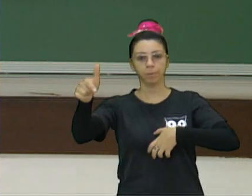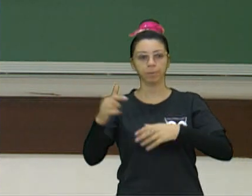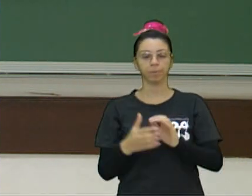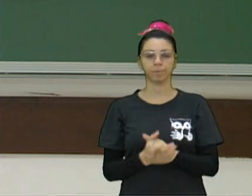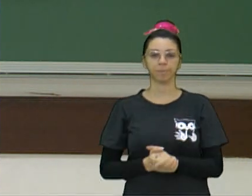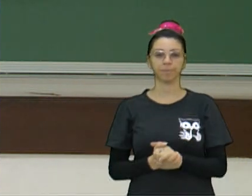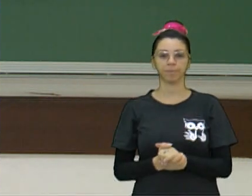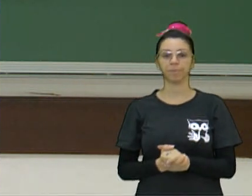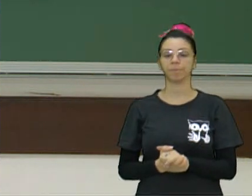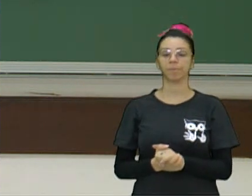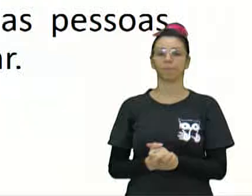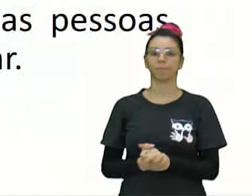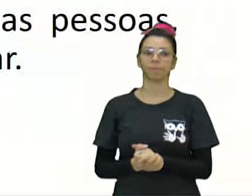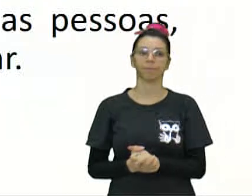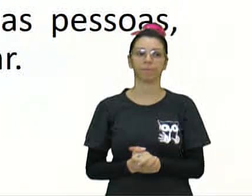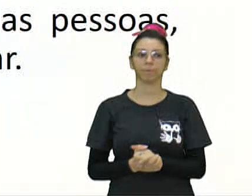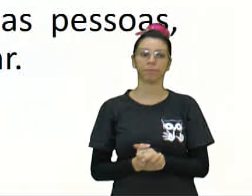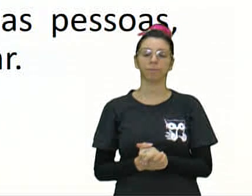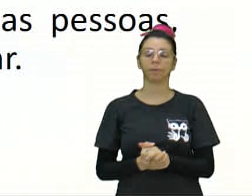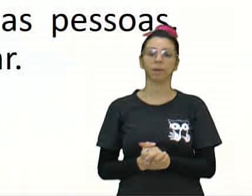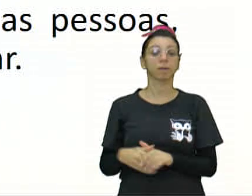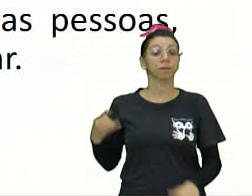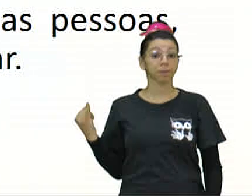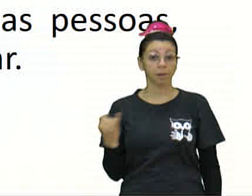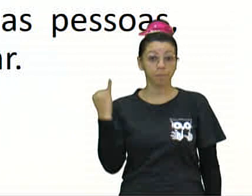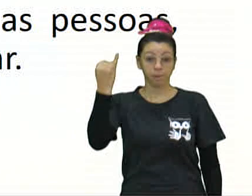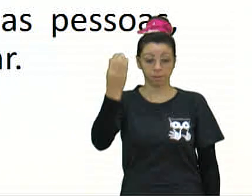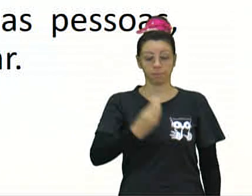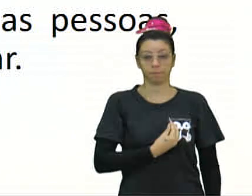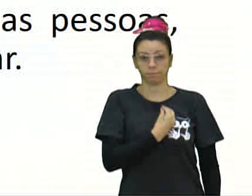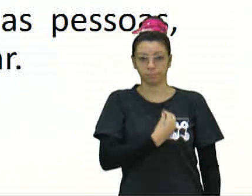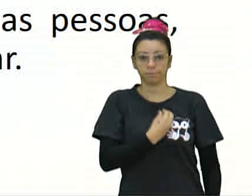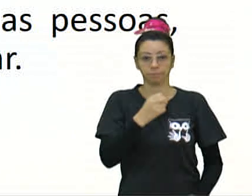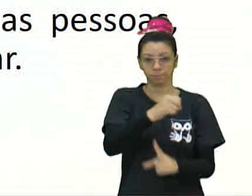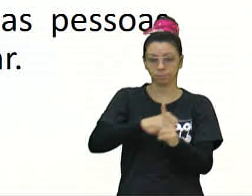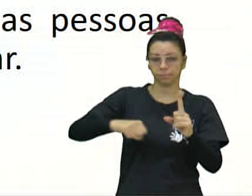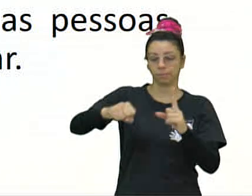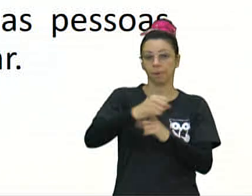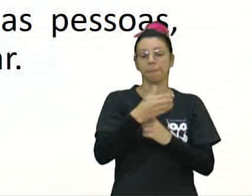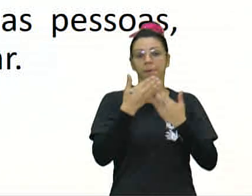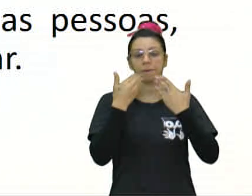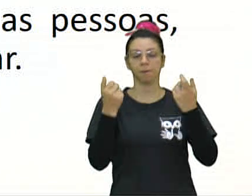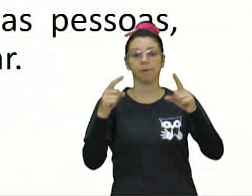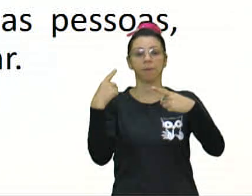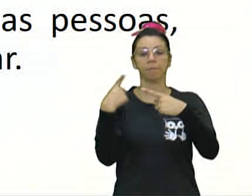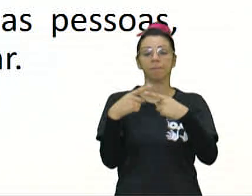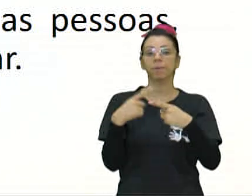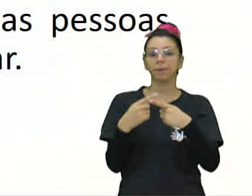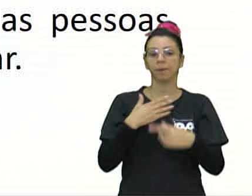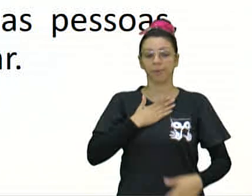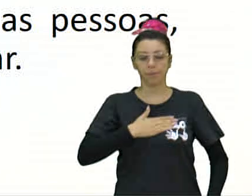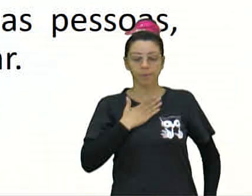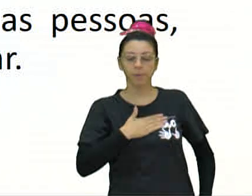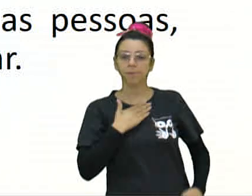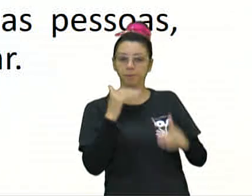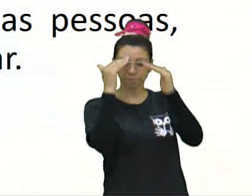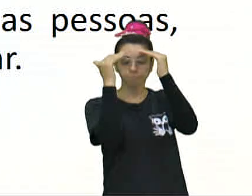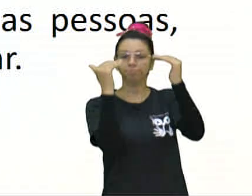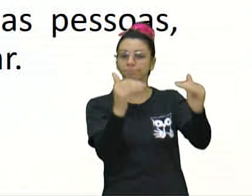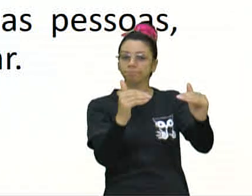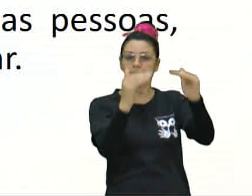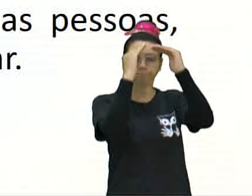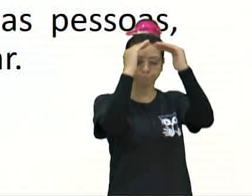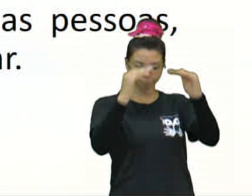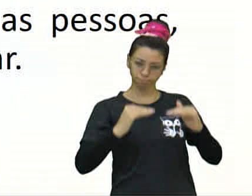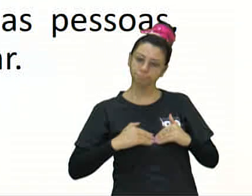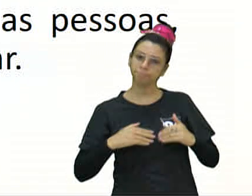Então dentro da cortesia, né, ela é fundamental para vivermos nossa sociedade melhor, já que todos gostam de ser bem tratados e respeitados. Né? E quando somos